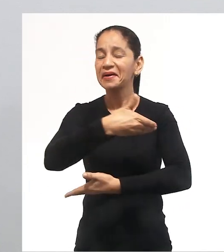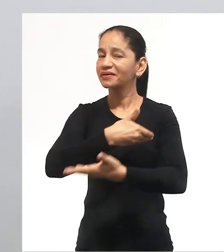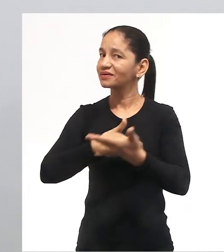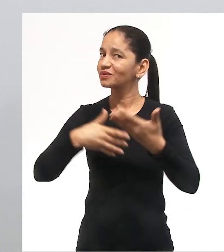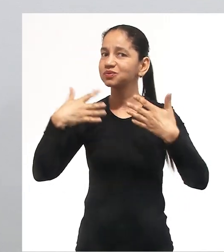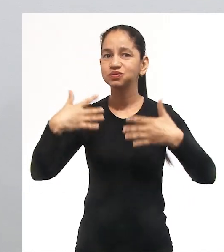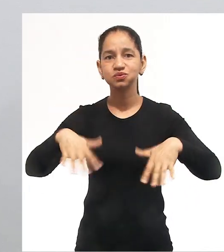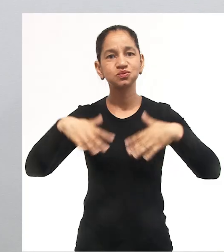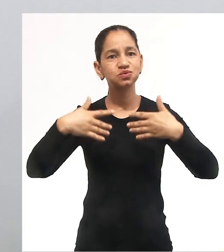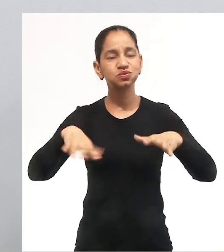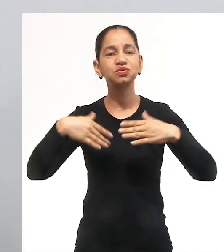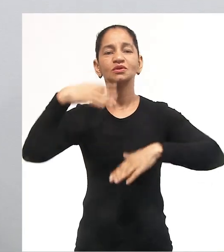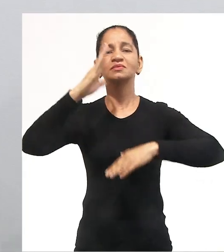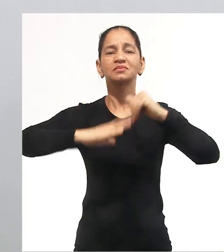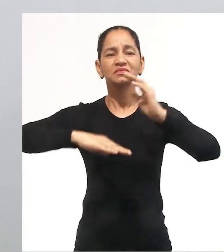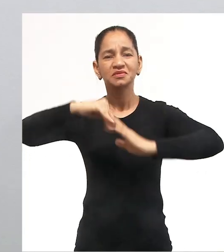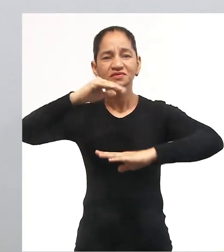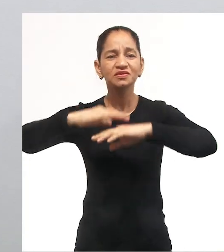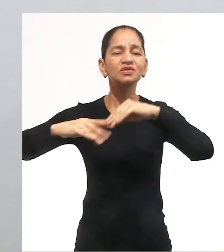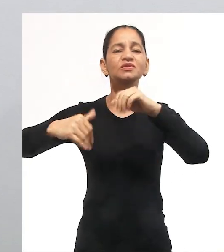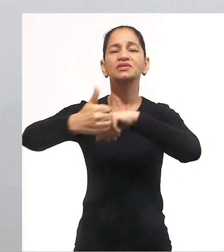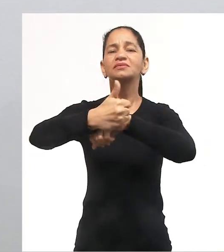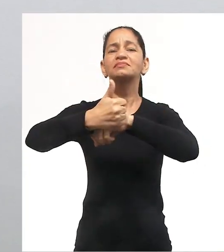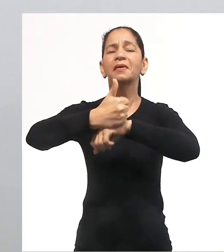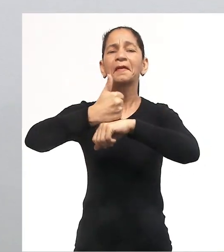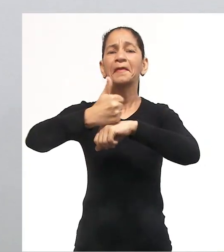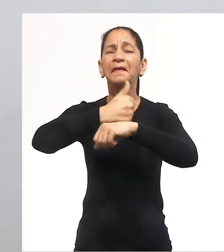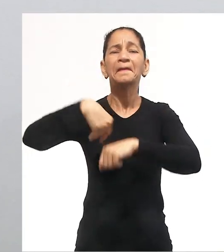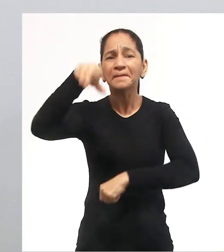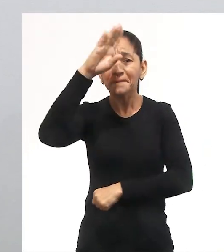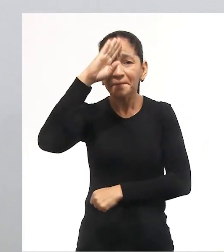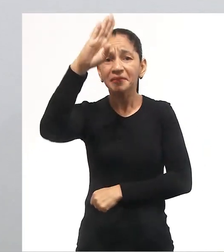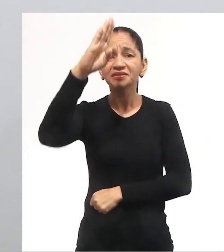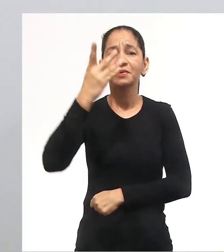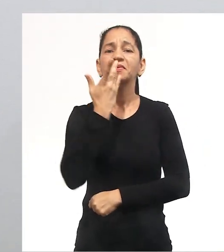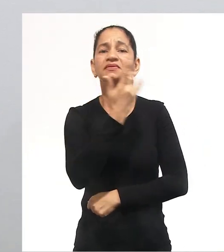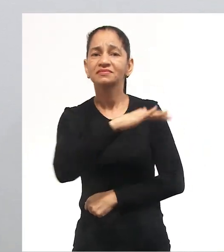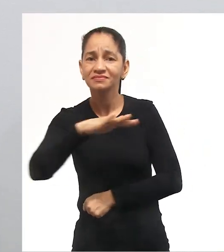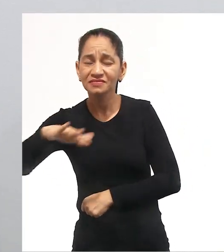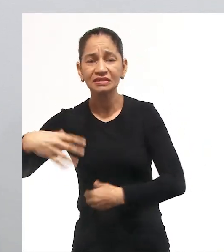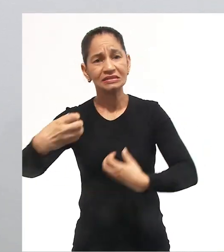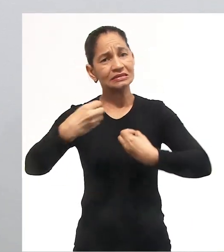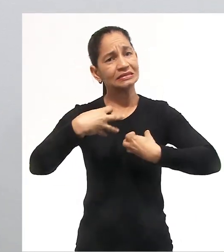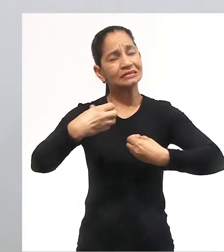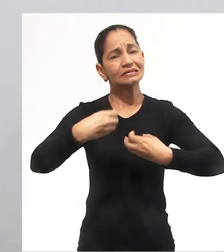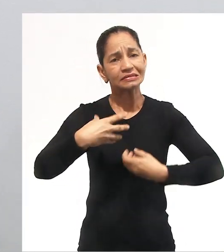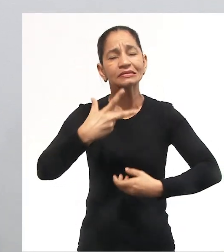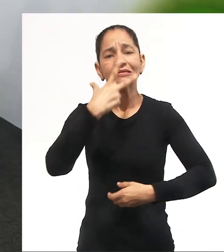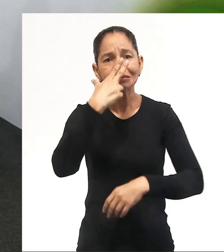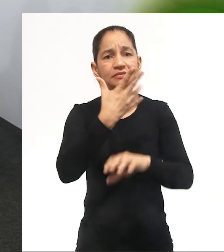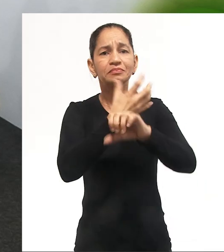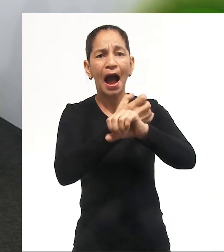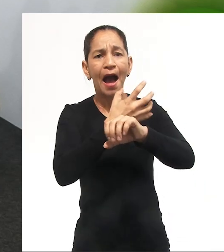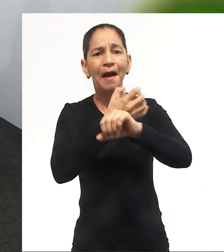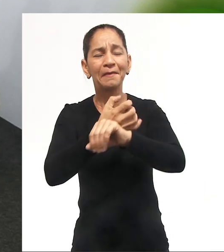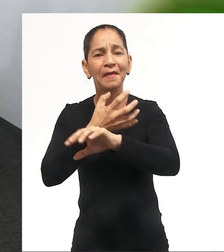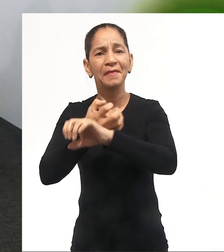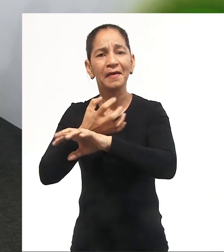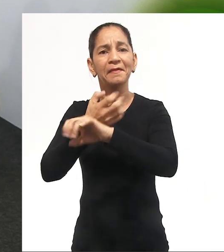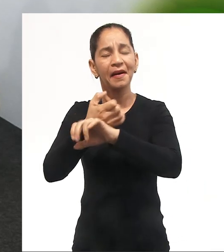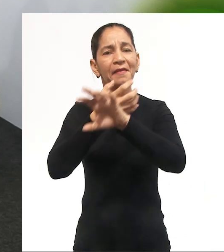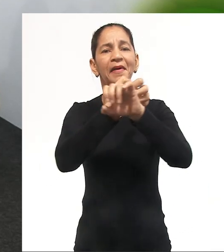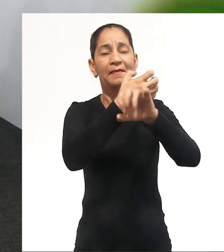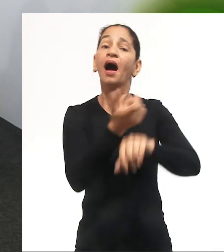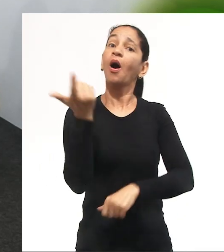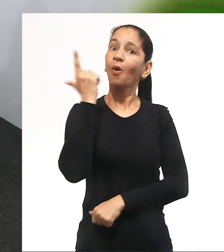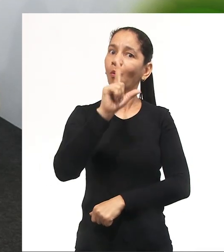tem, sejam com os profissionais da área, principalmente com as crianças, elas nos renovam. Elas nos fazem